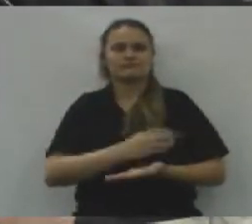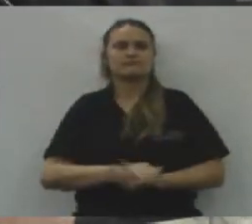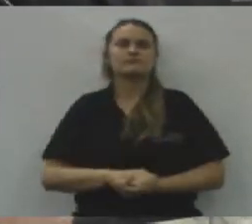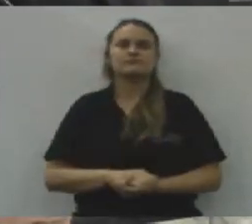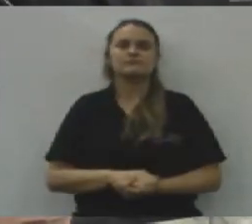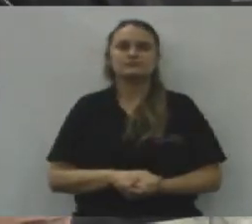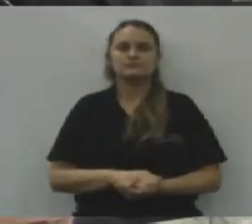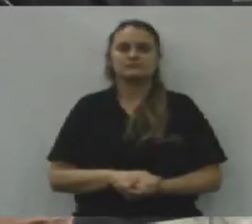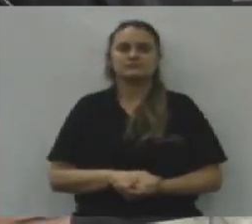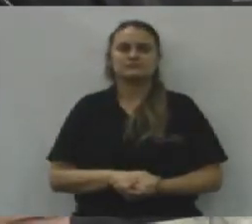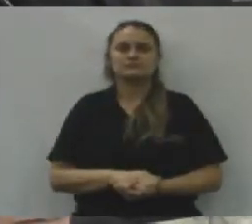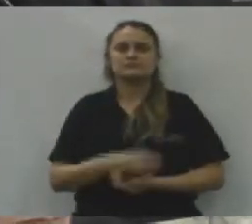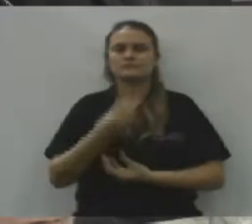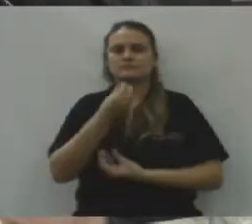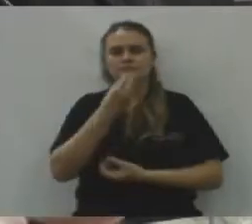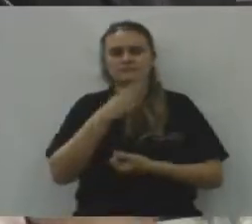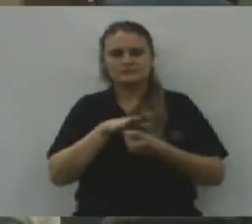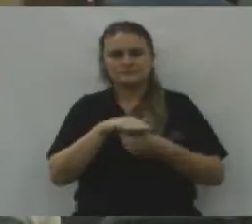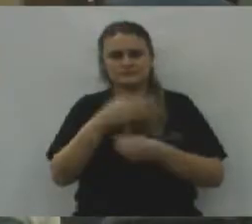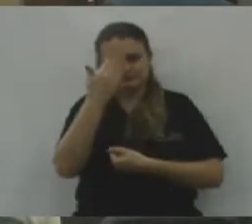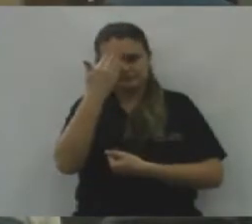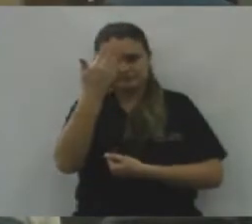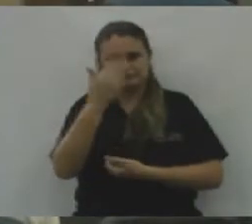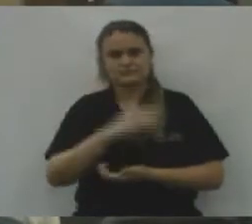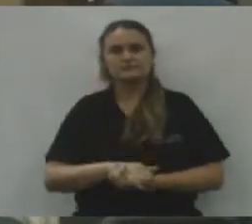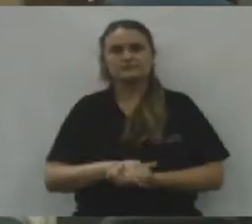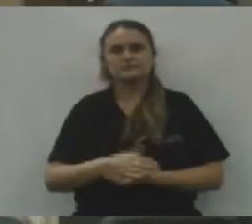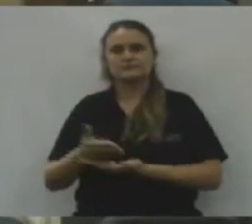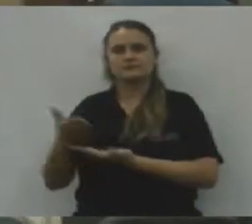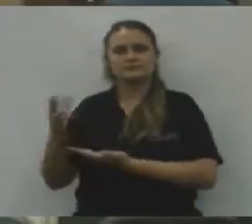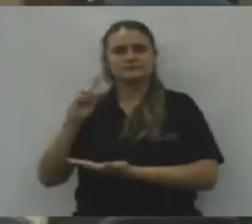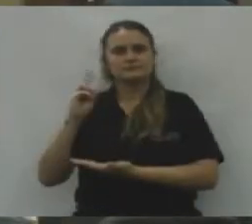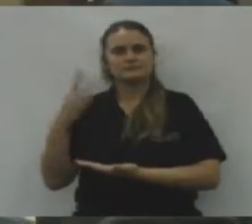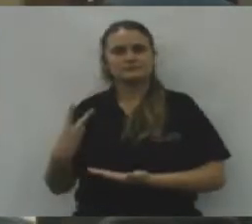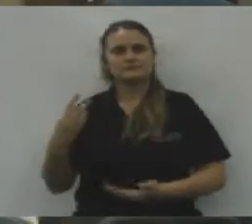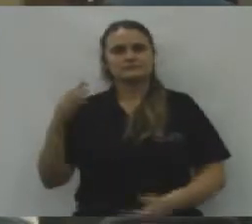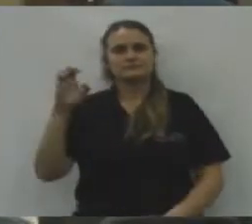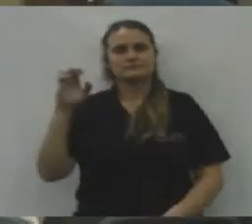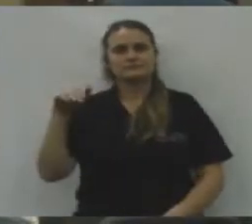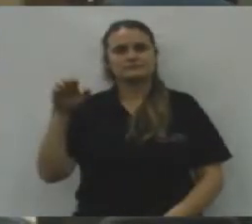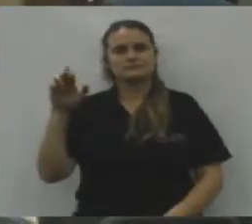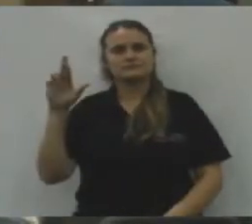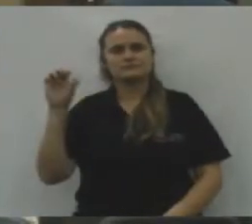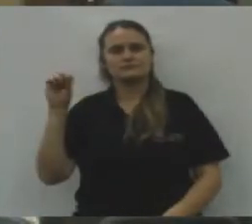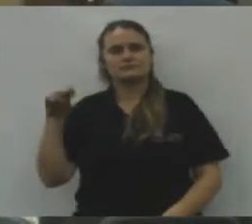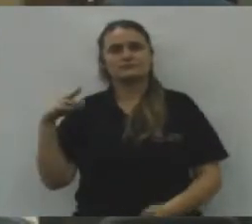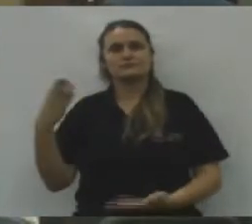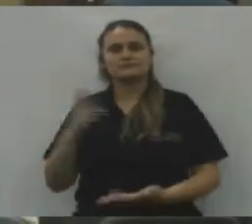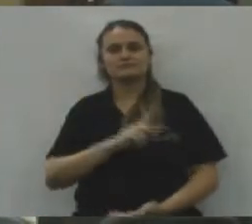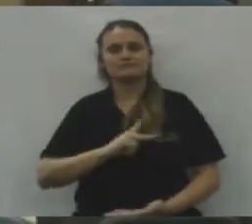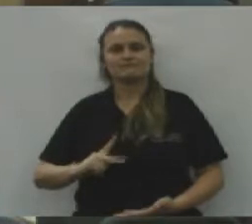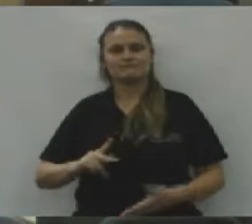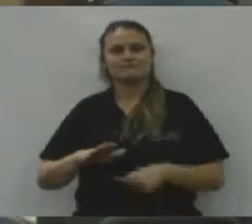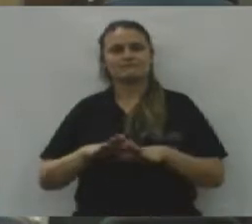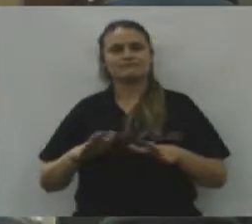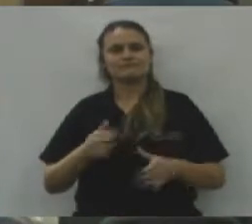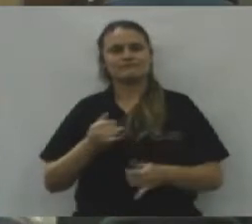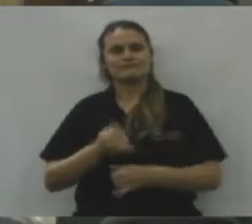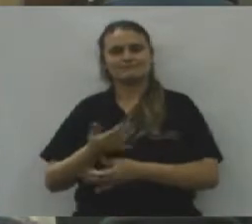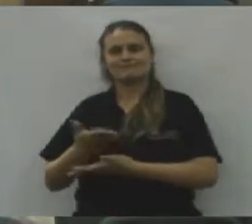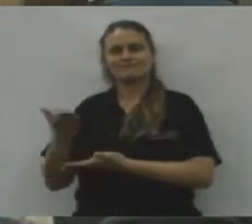for. Seria isso. Boa noite. Com a palavra, o vereador Emerson. Presidente, mesa diretora,